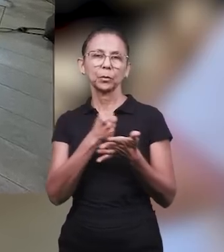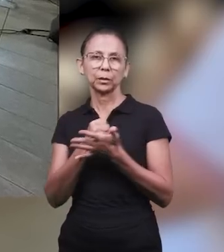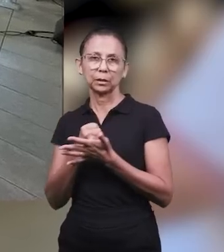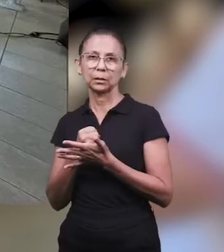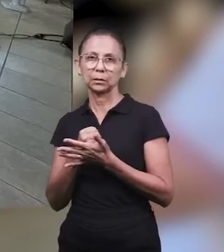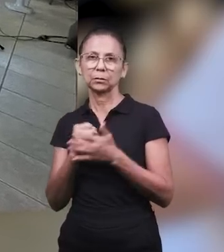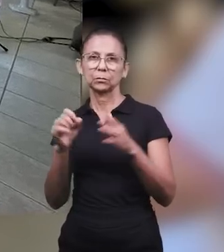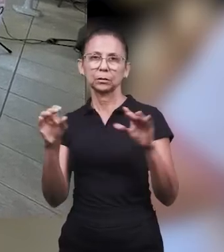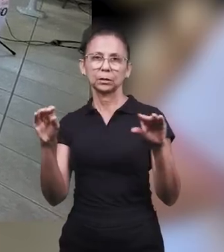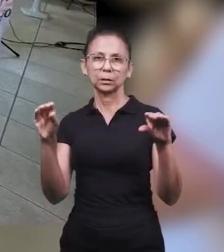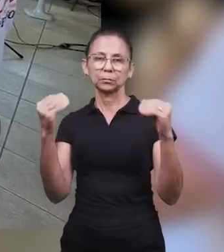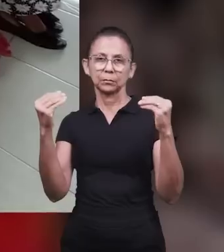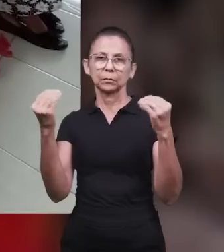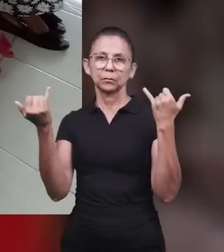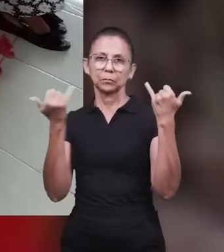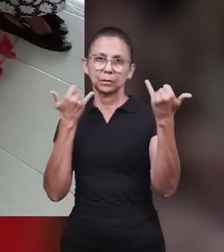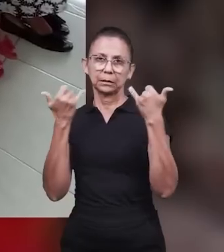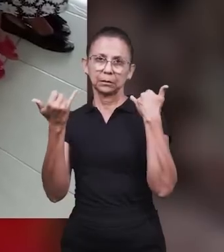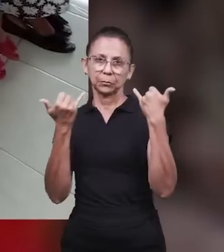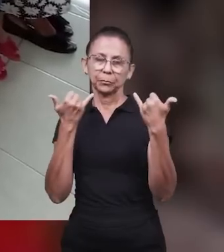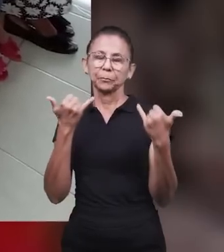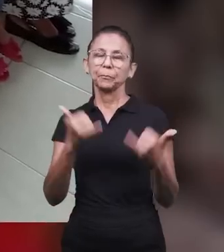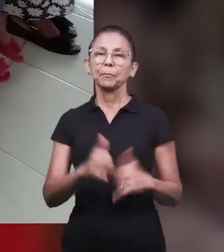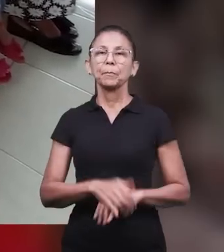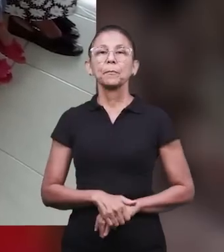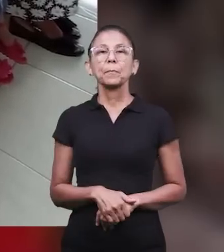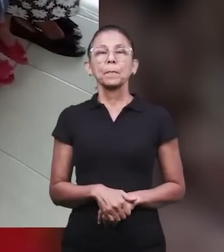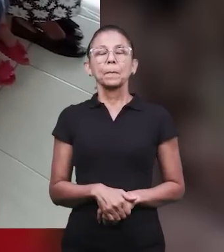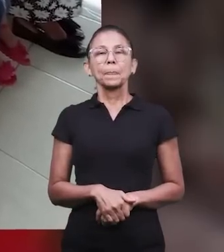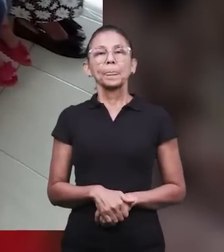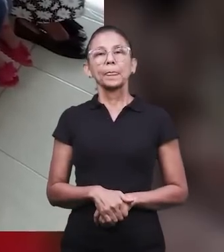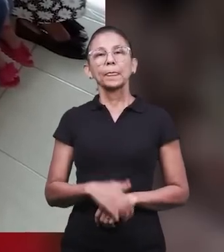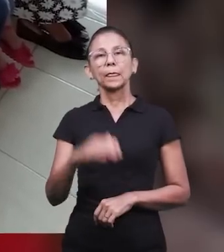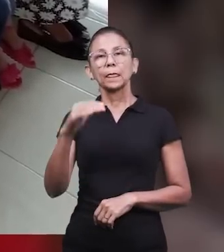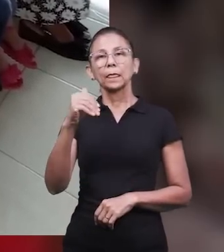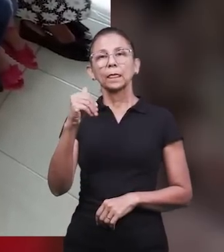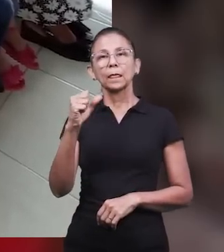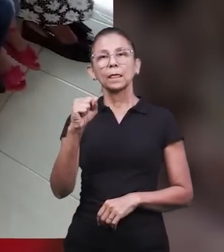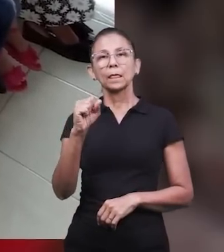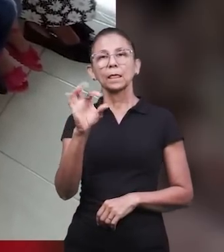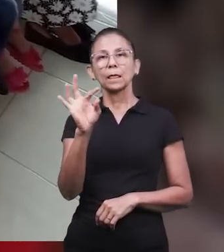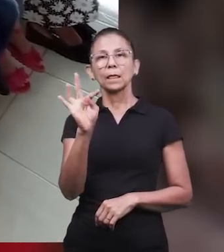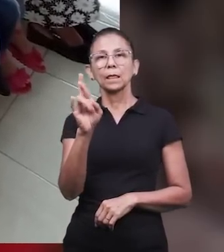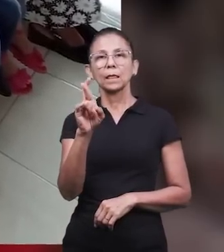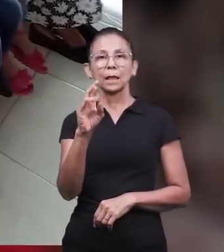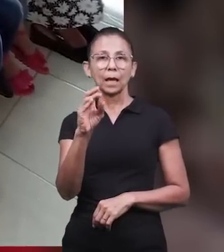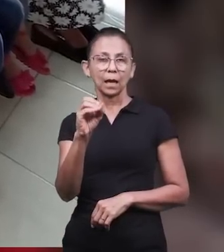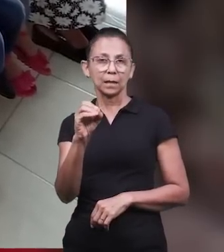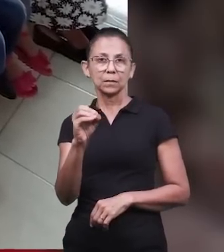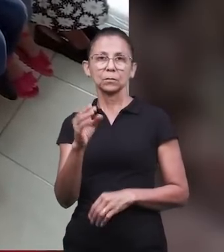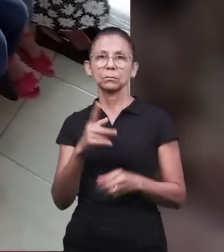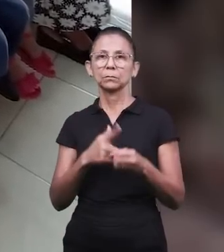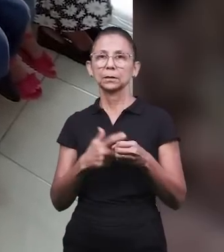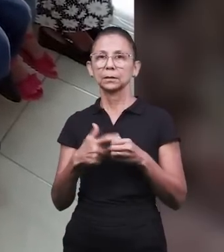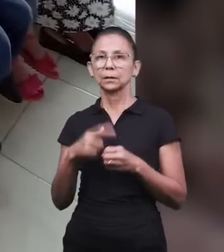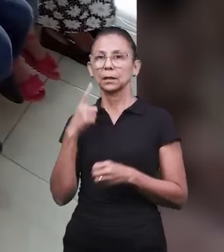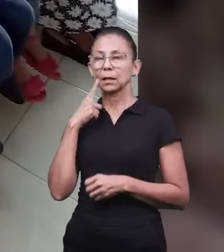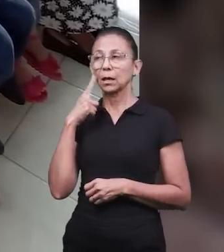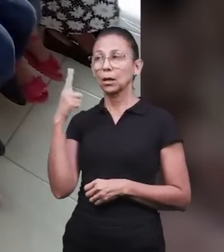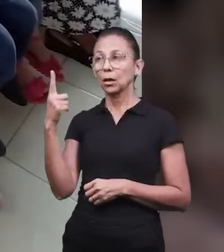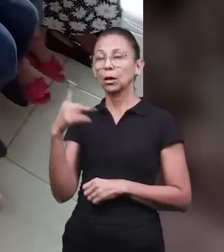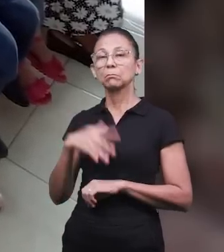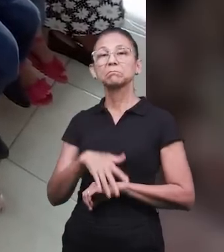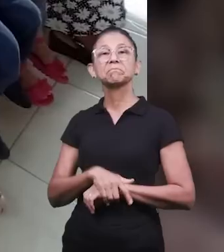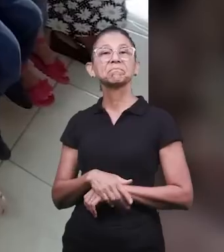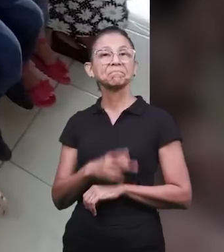fotos desse evento. Também na cidade de Castro, o pastor Orlando nos passou uma foto falando